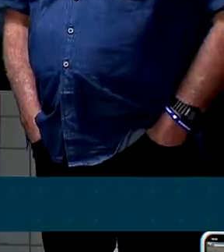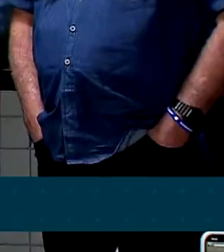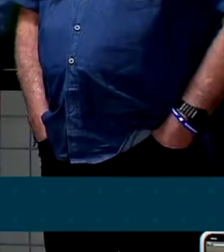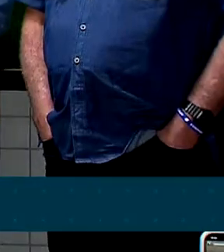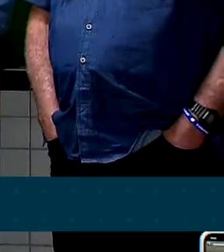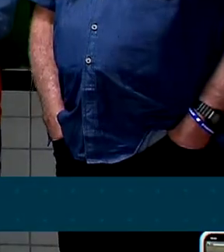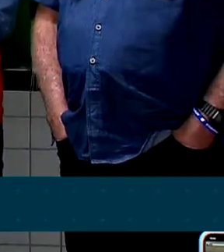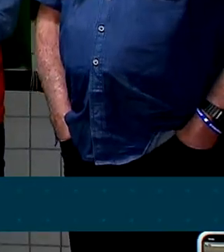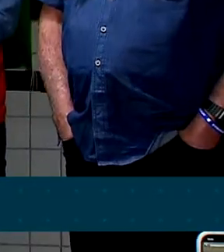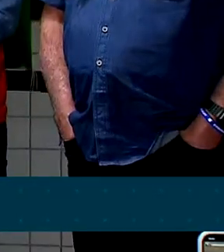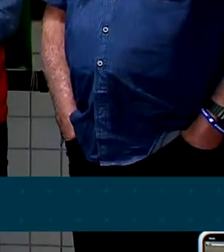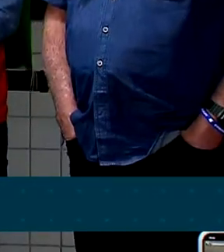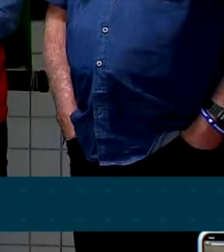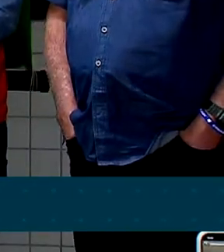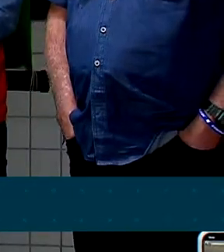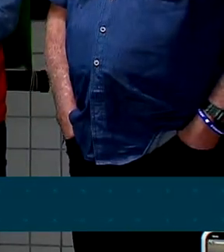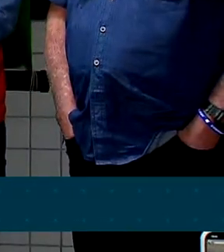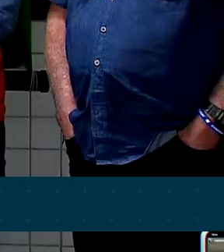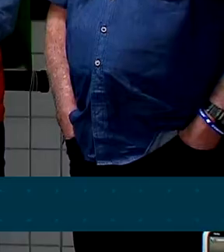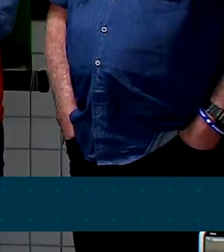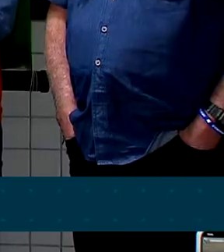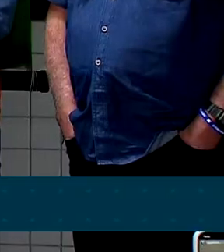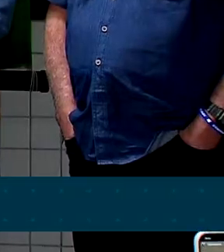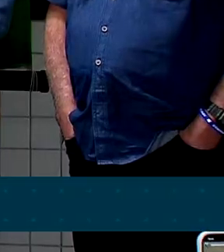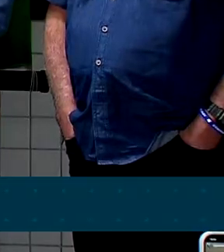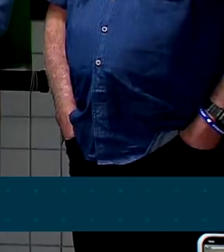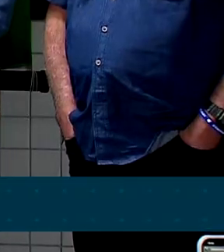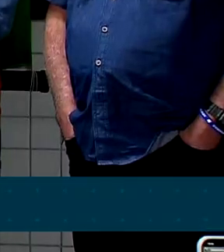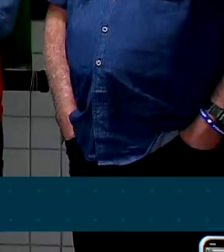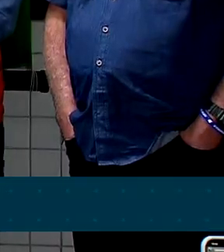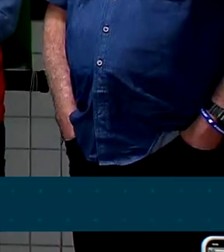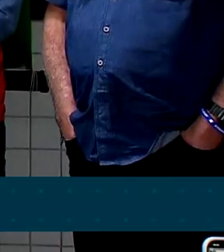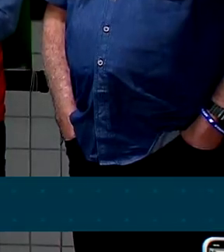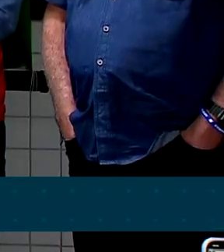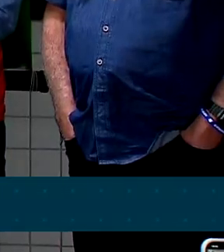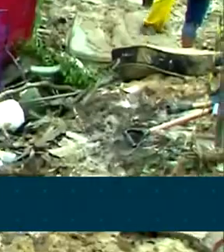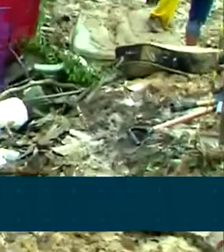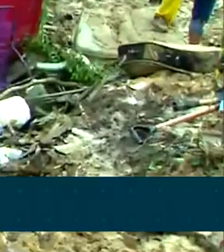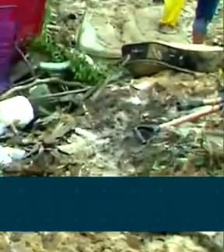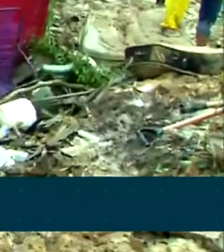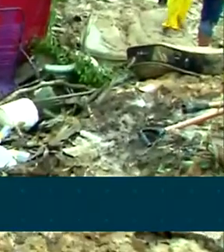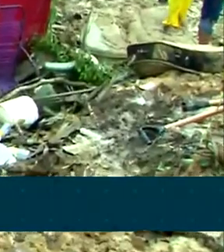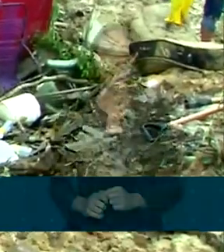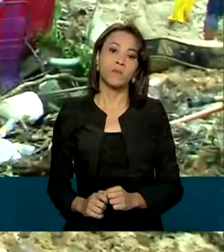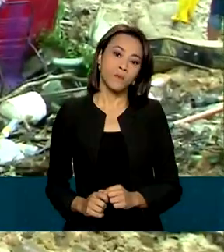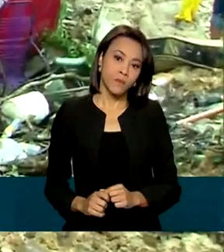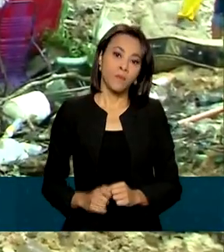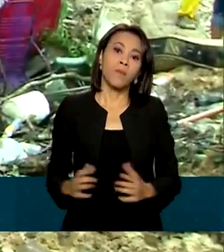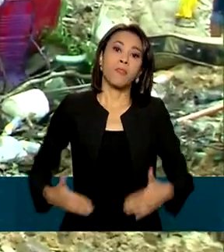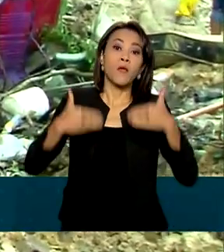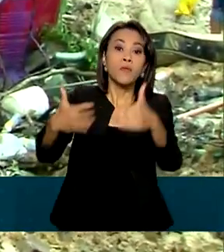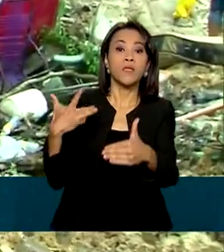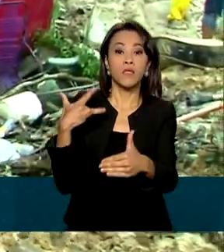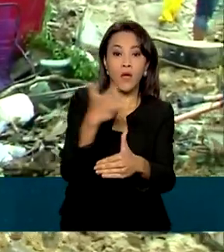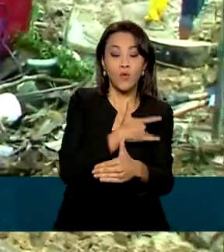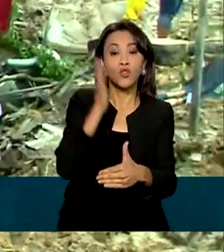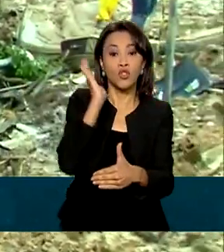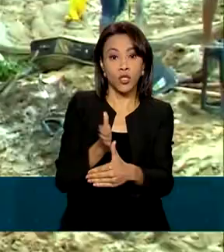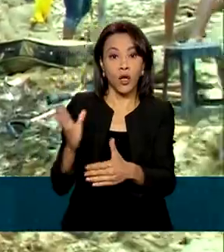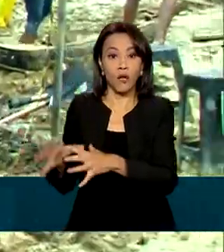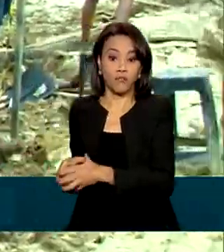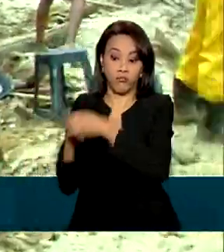Empresas os créditos atuais as pessoas podem postergar por três meses o Ministério da Saúde e já enviou